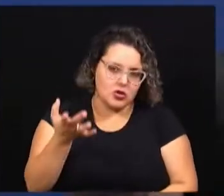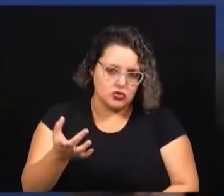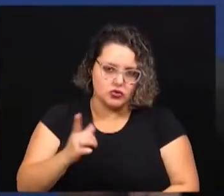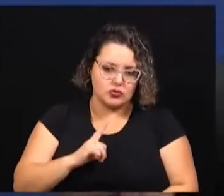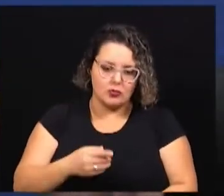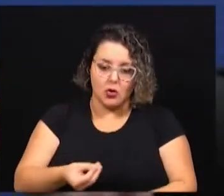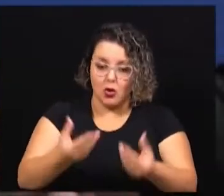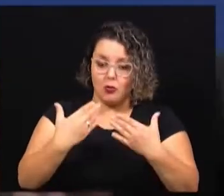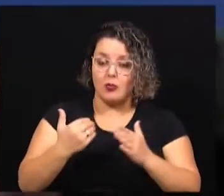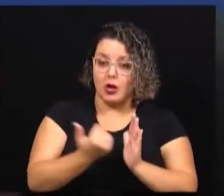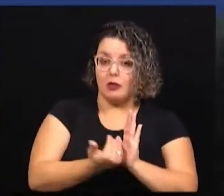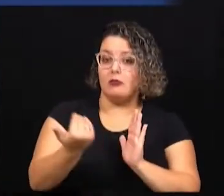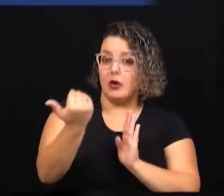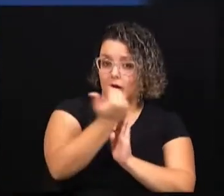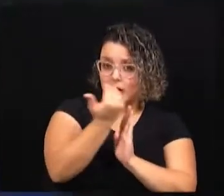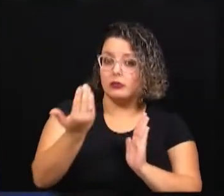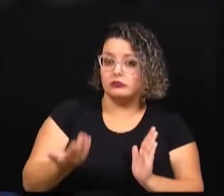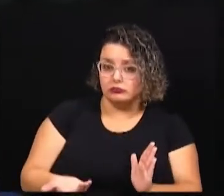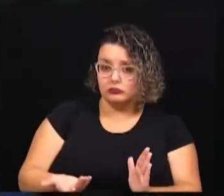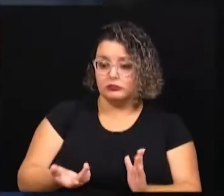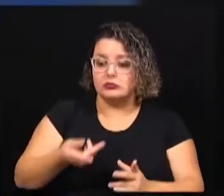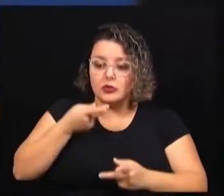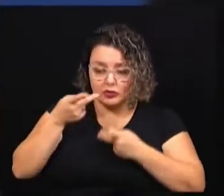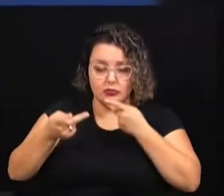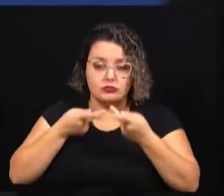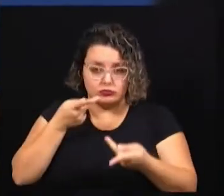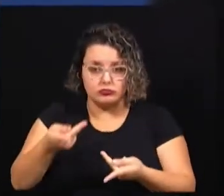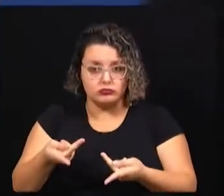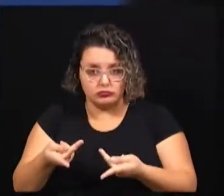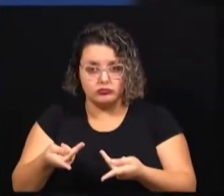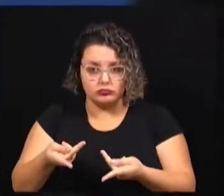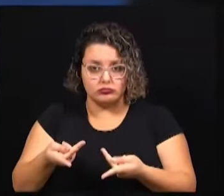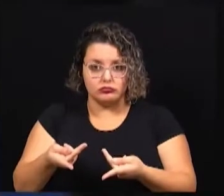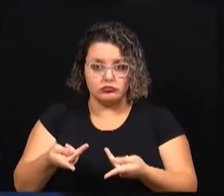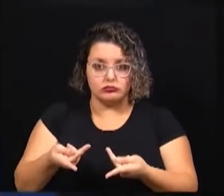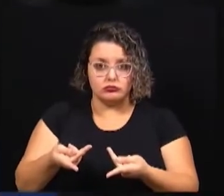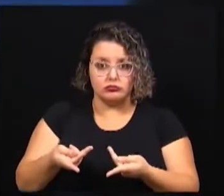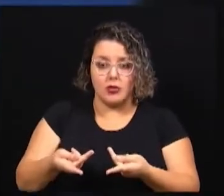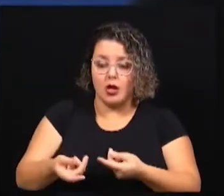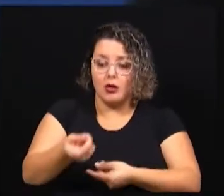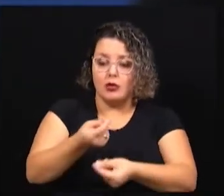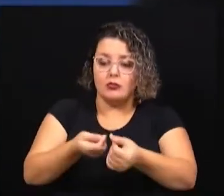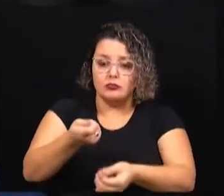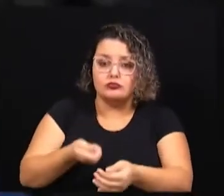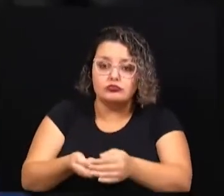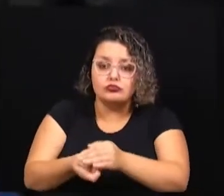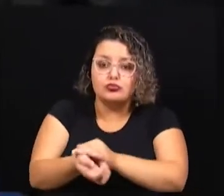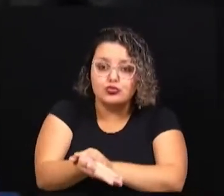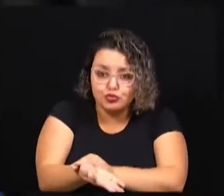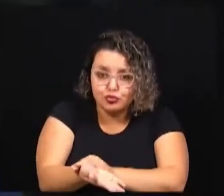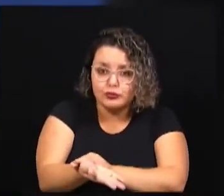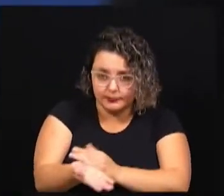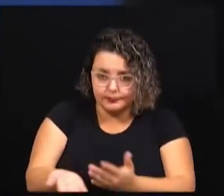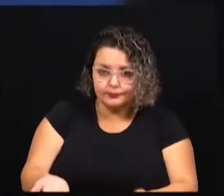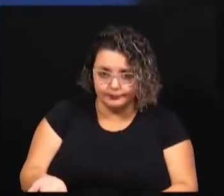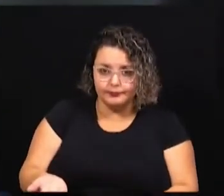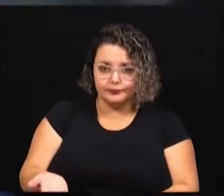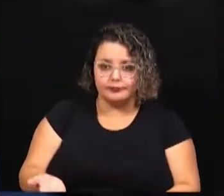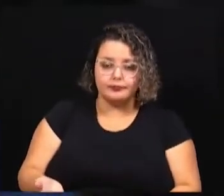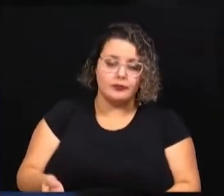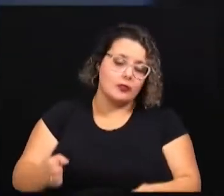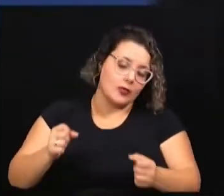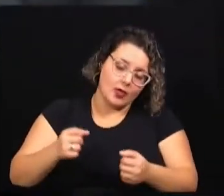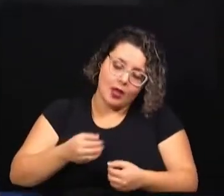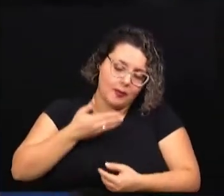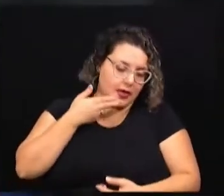um retorno maior, que a gente estava falando, do que o fundo está te remunerando hoje. E aí,